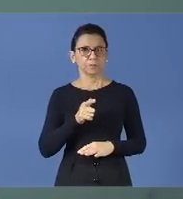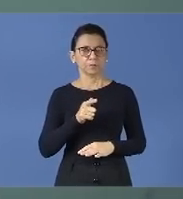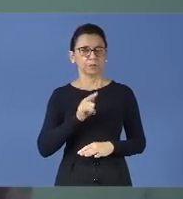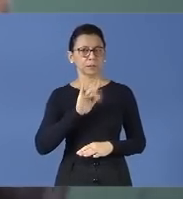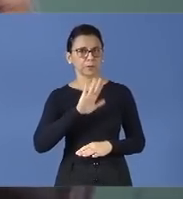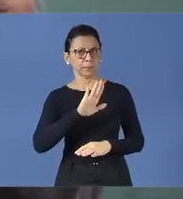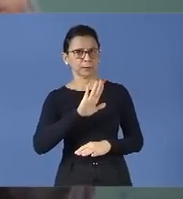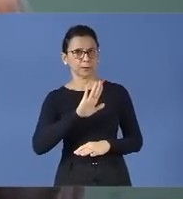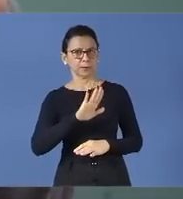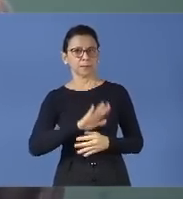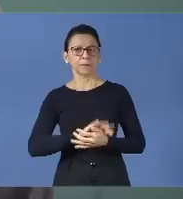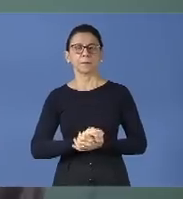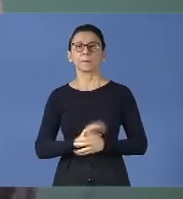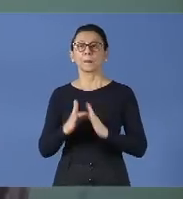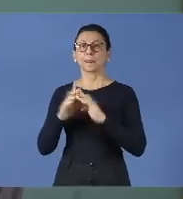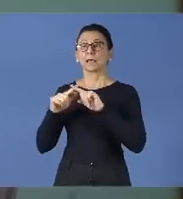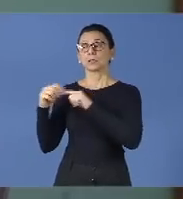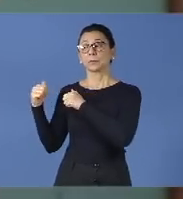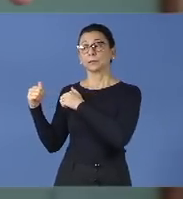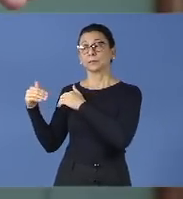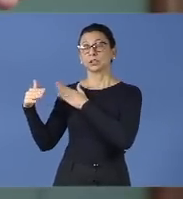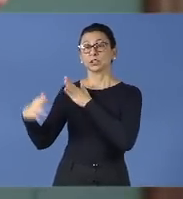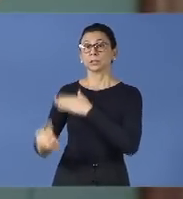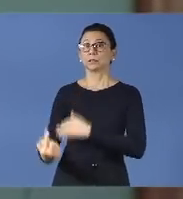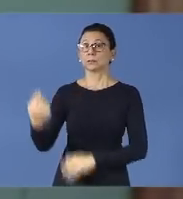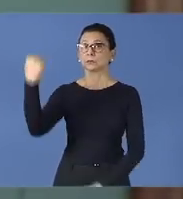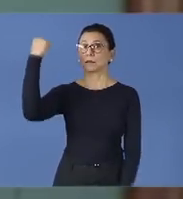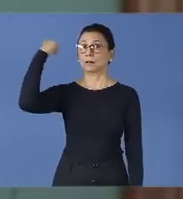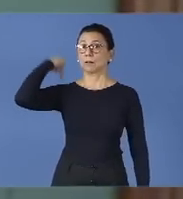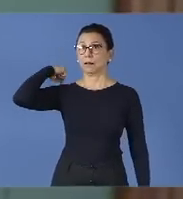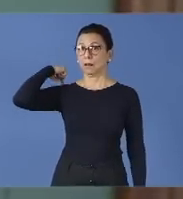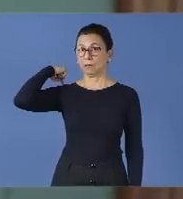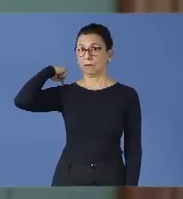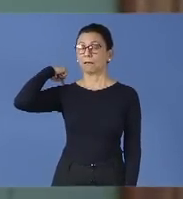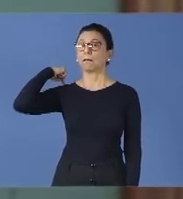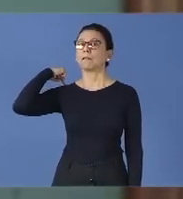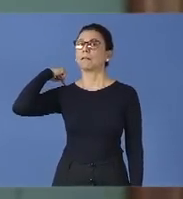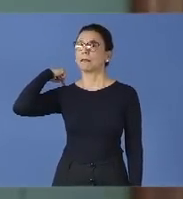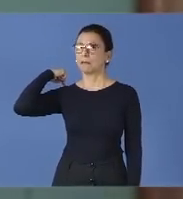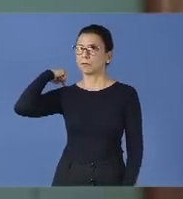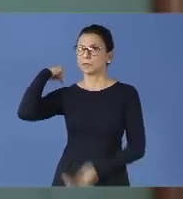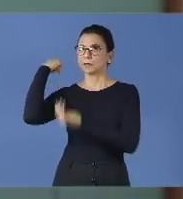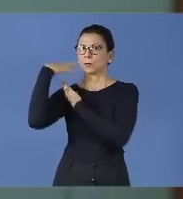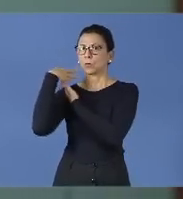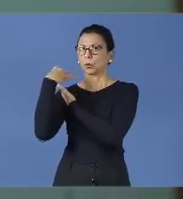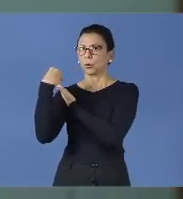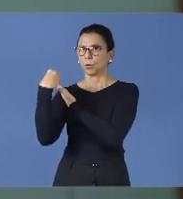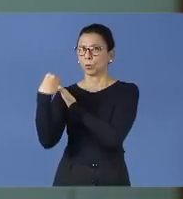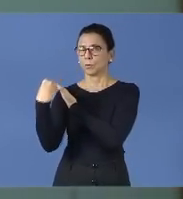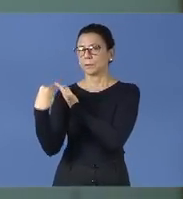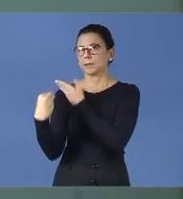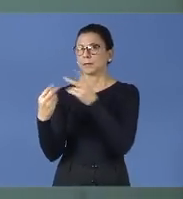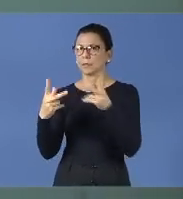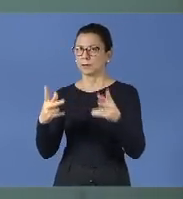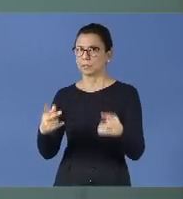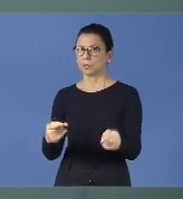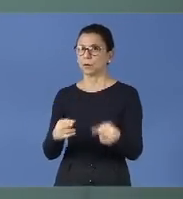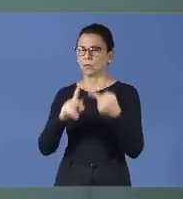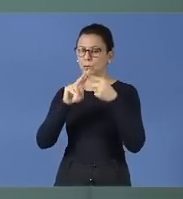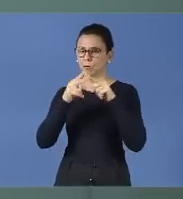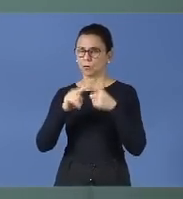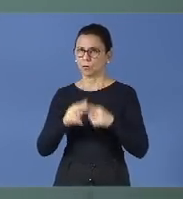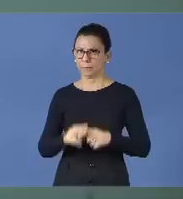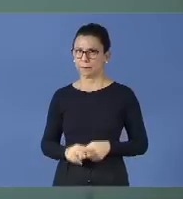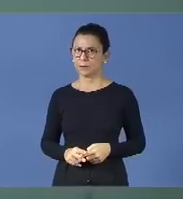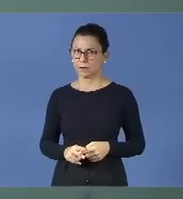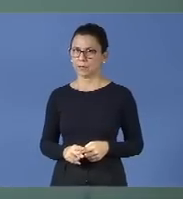explicar isso. A igreja primitiva, aquilo que foi a igreja primitiva, isso. Ela tem que ser agora. Tem que ser restaurada. Agora, restaurada agora.